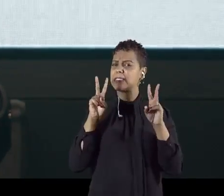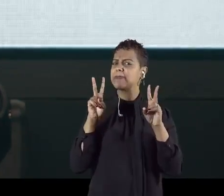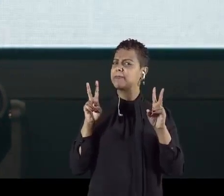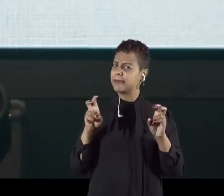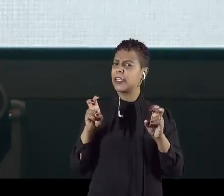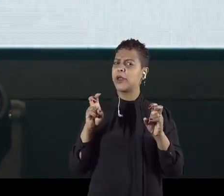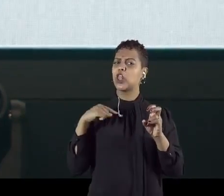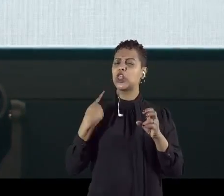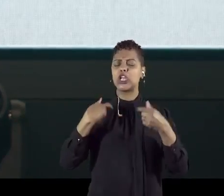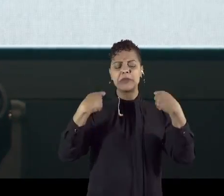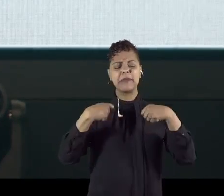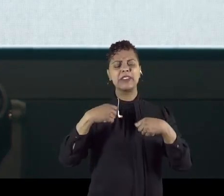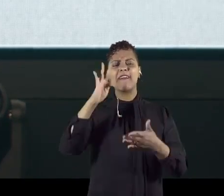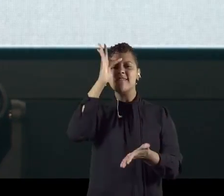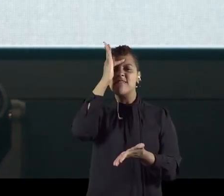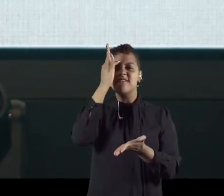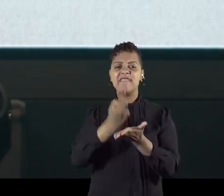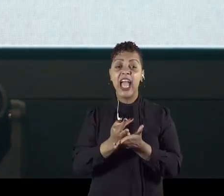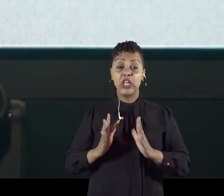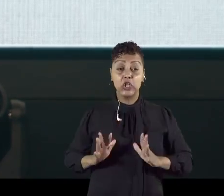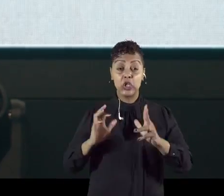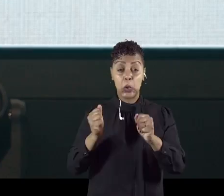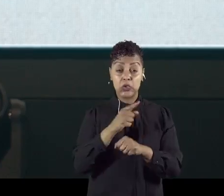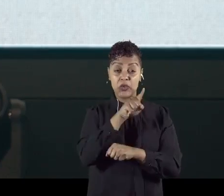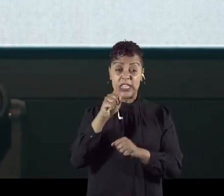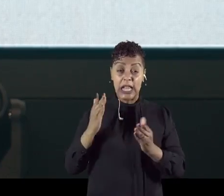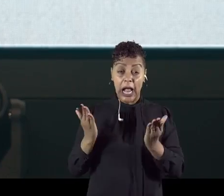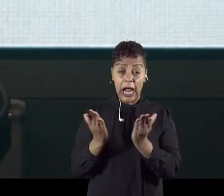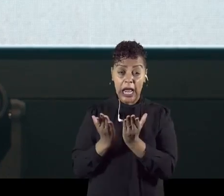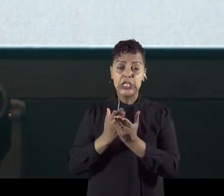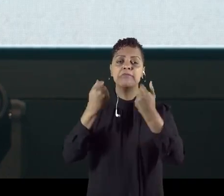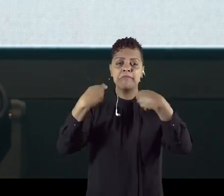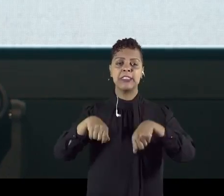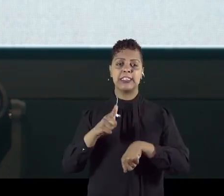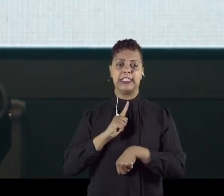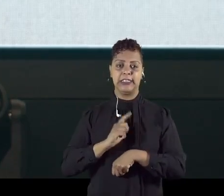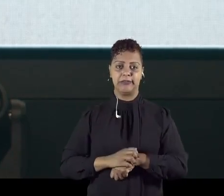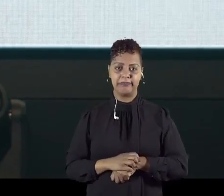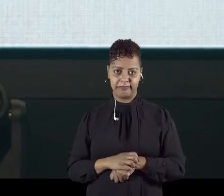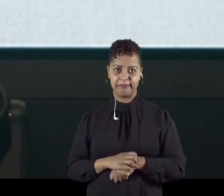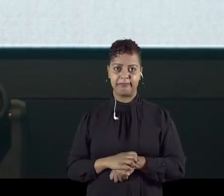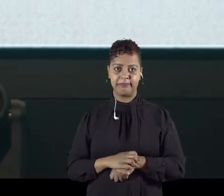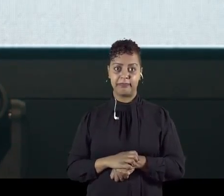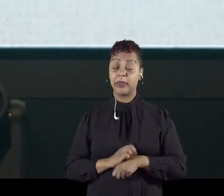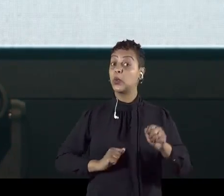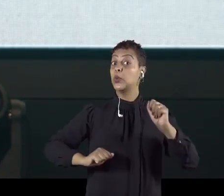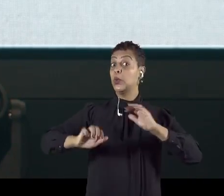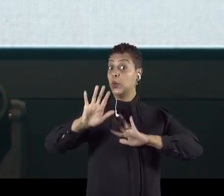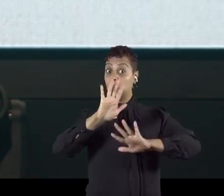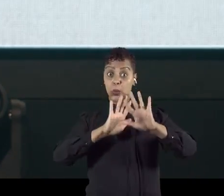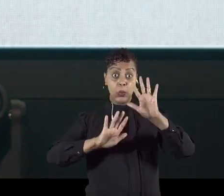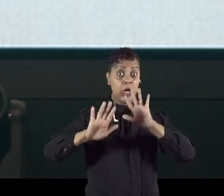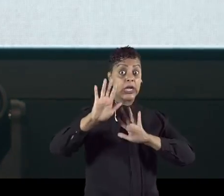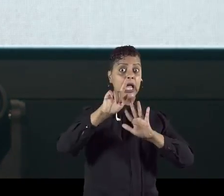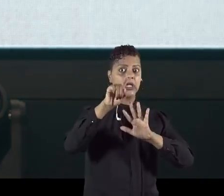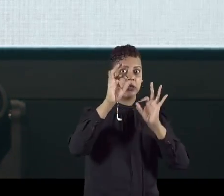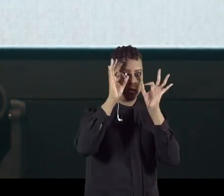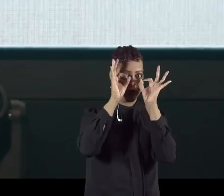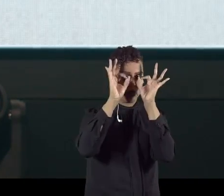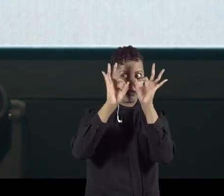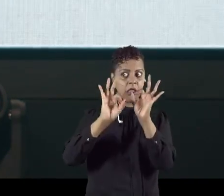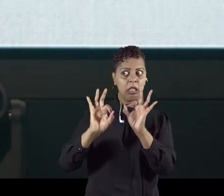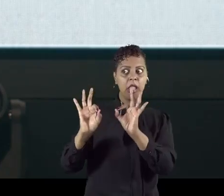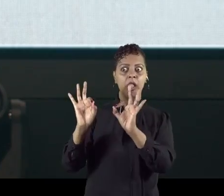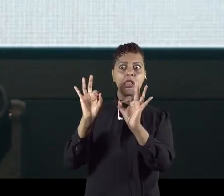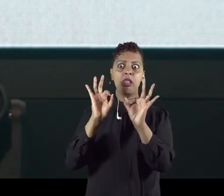a convicção a sede todo crente E cuidado quando os teus olhos